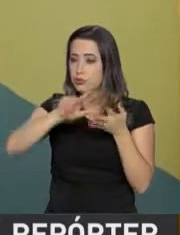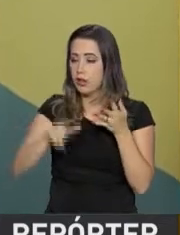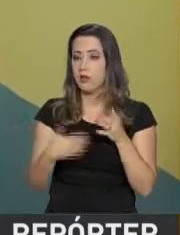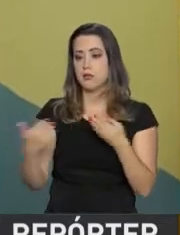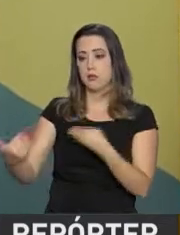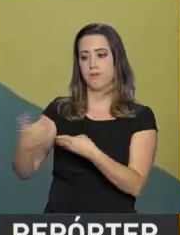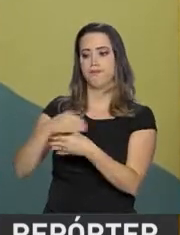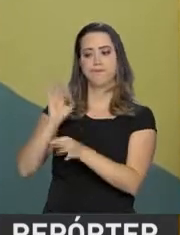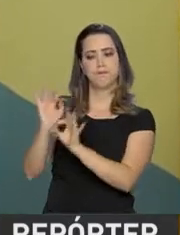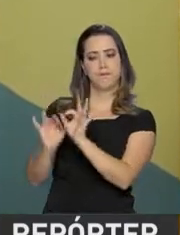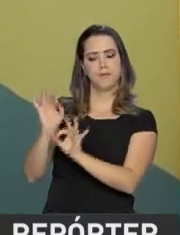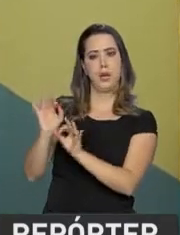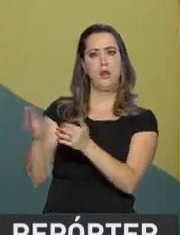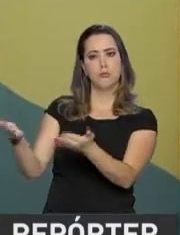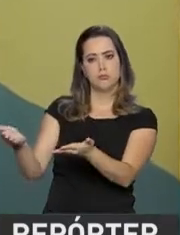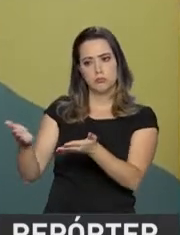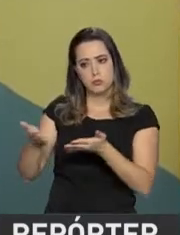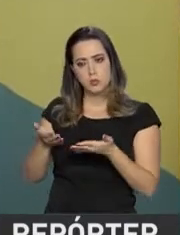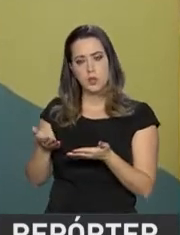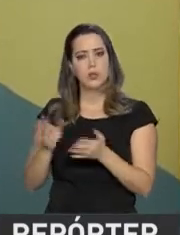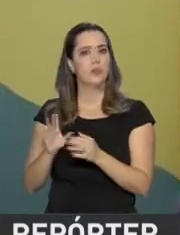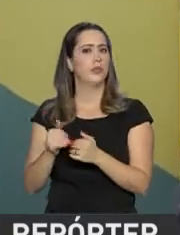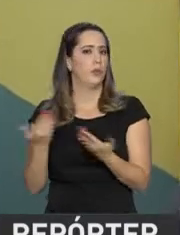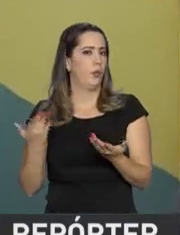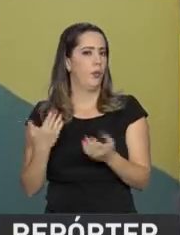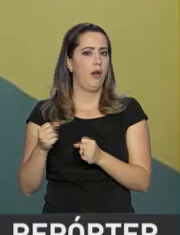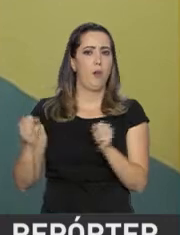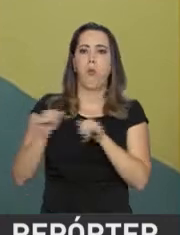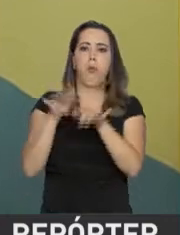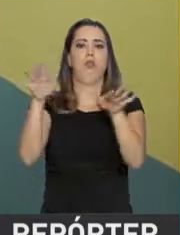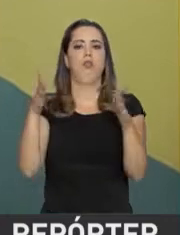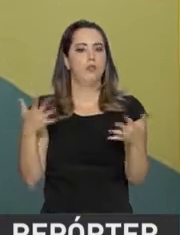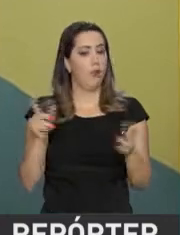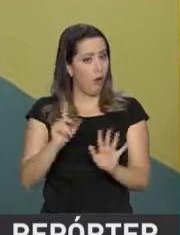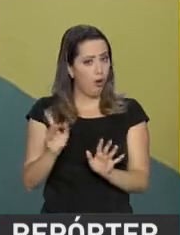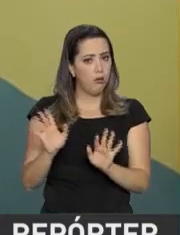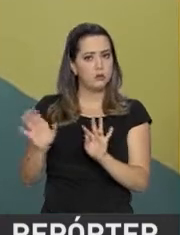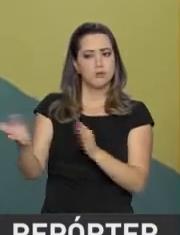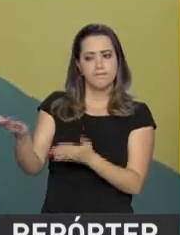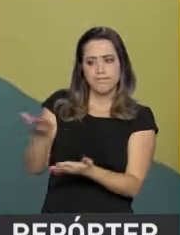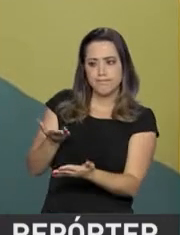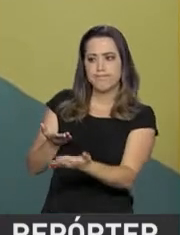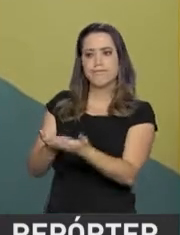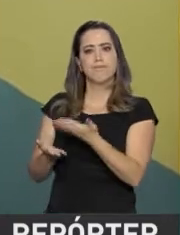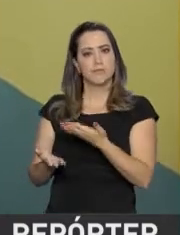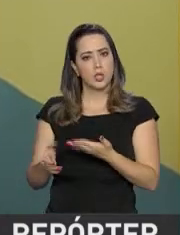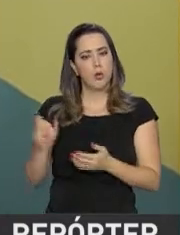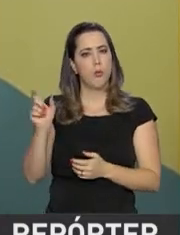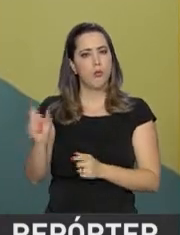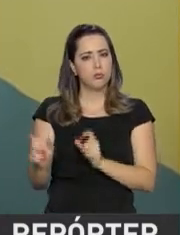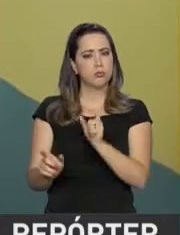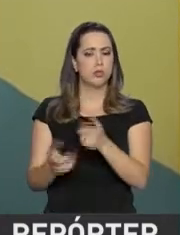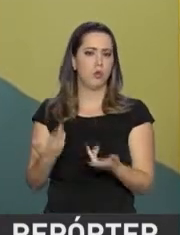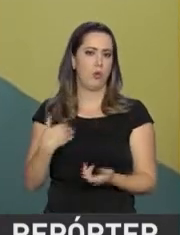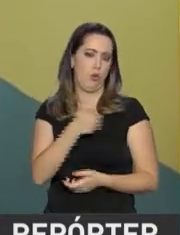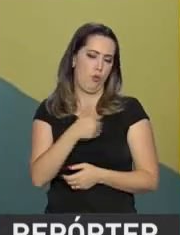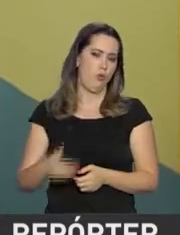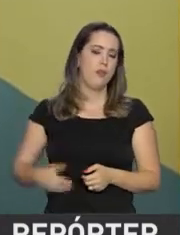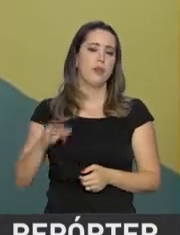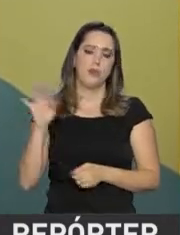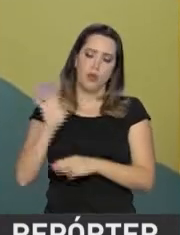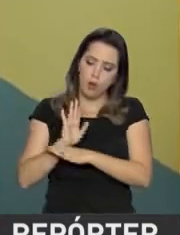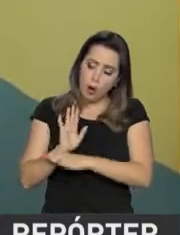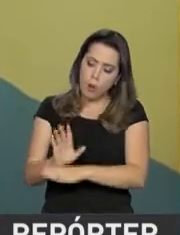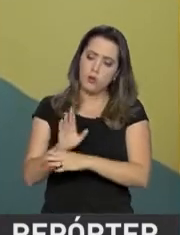imigração ordenada mas não é algo desordenado por certo que o governo federal não vai se furtar de contribuir